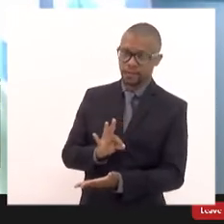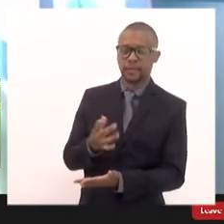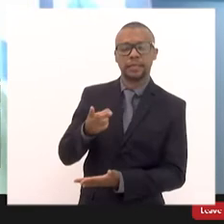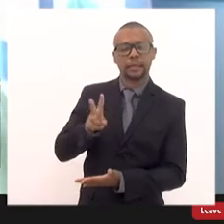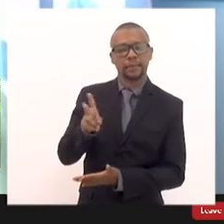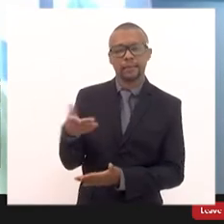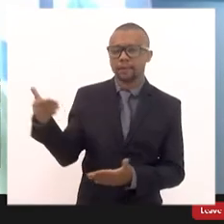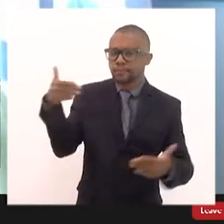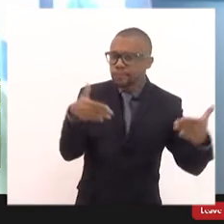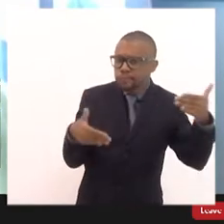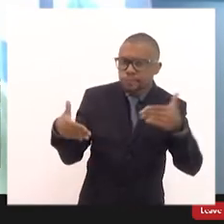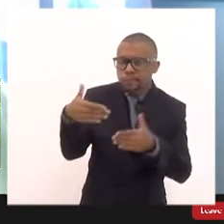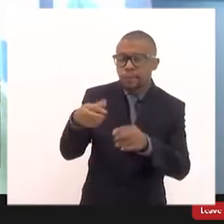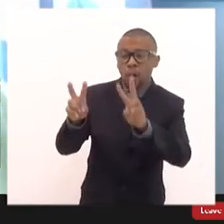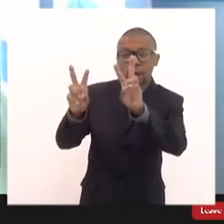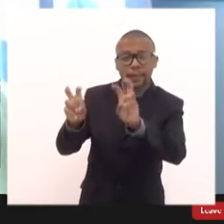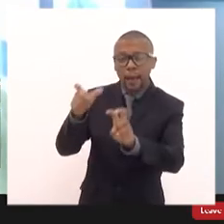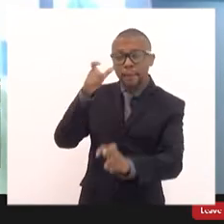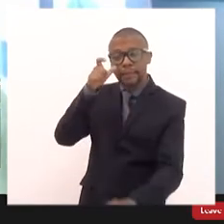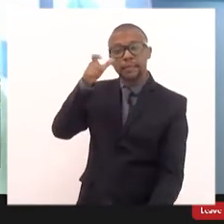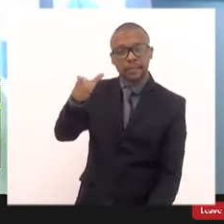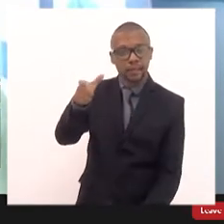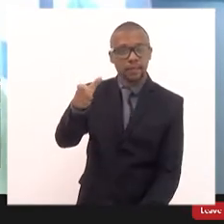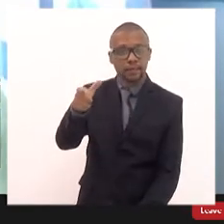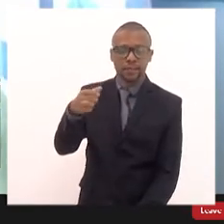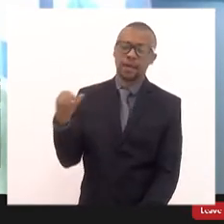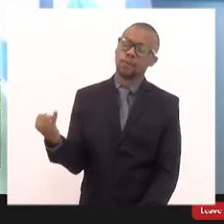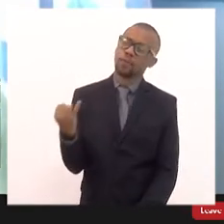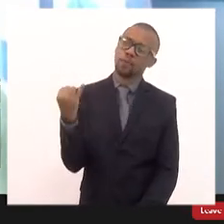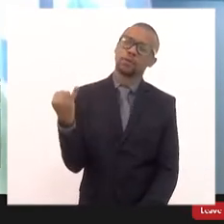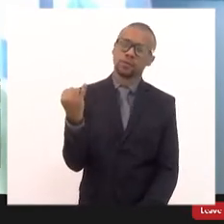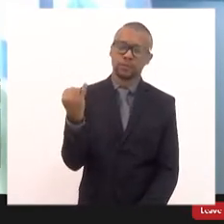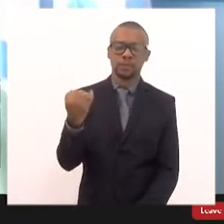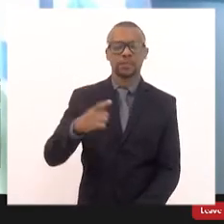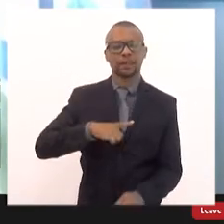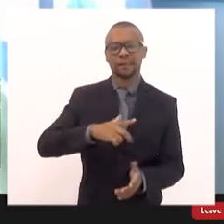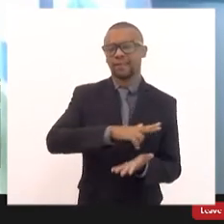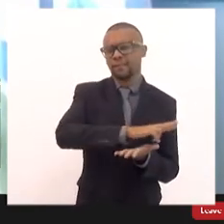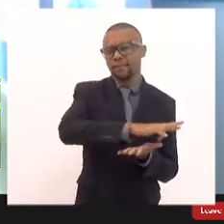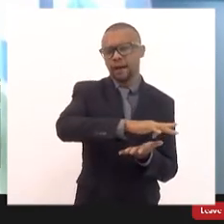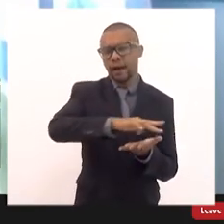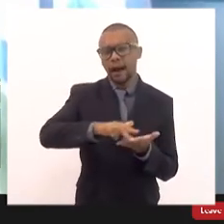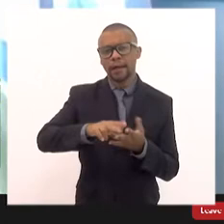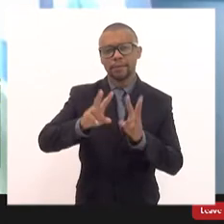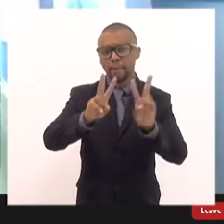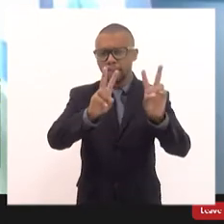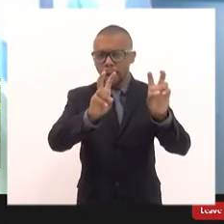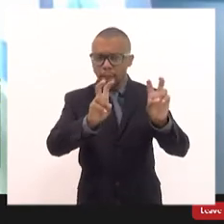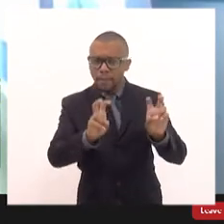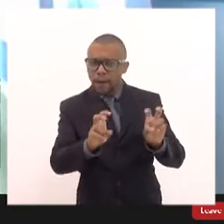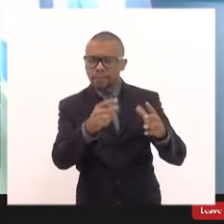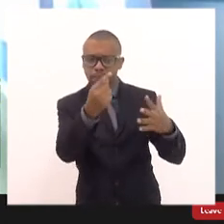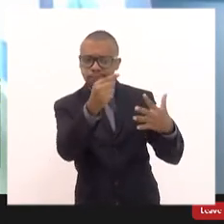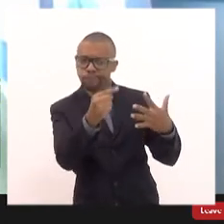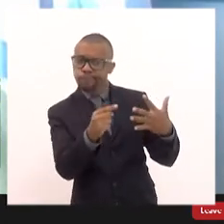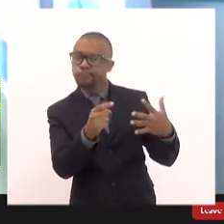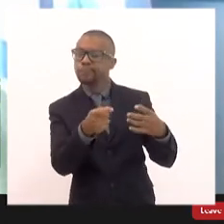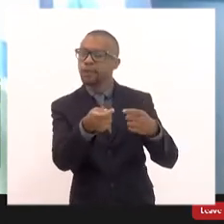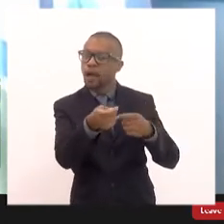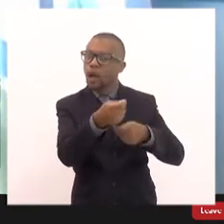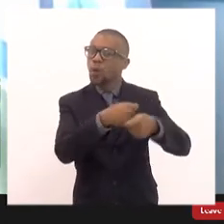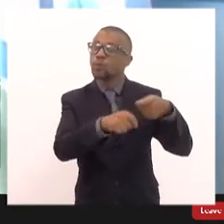audiências, gosta do tema, e é fundamental, porque várias das questões da economia solidária se